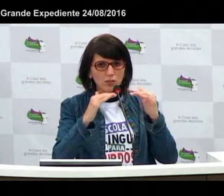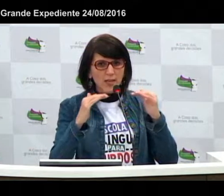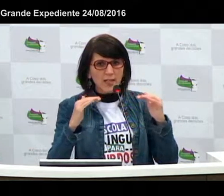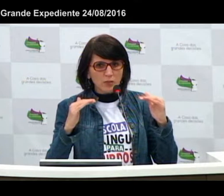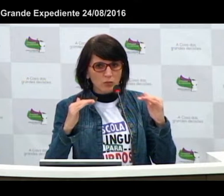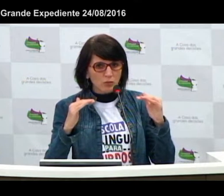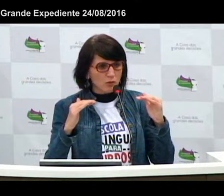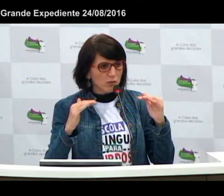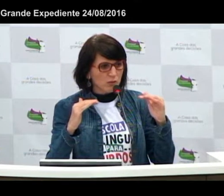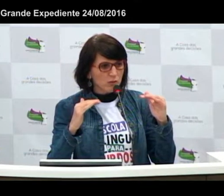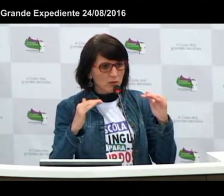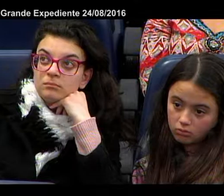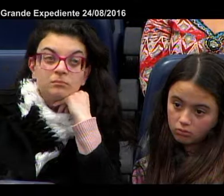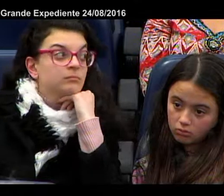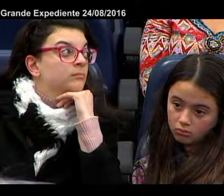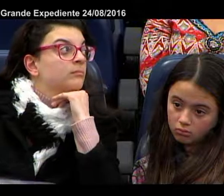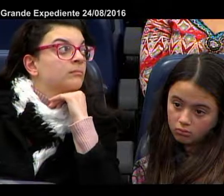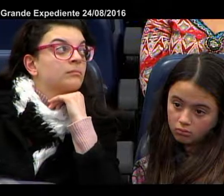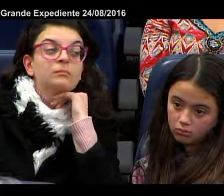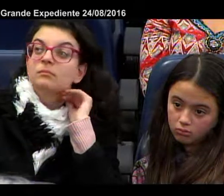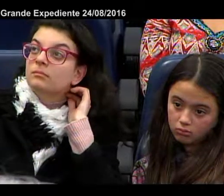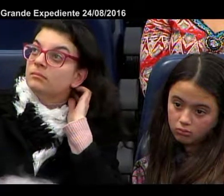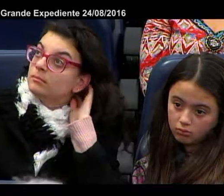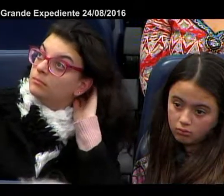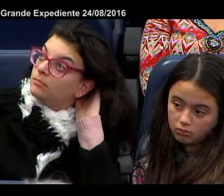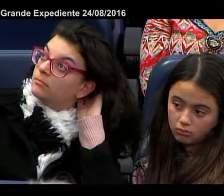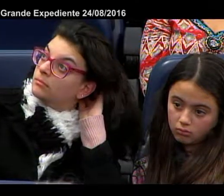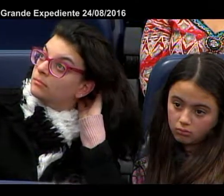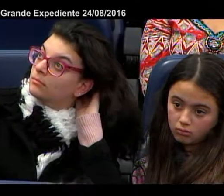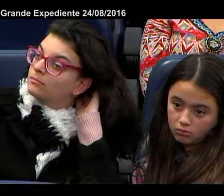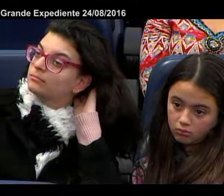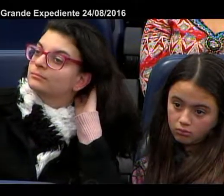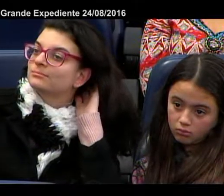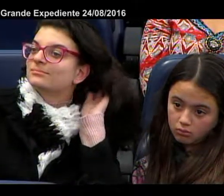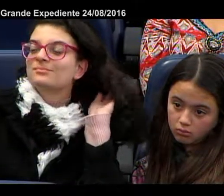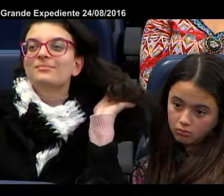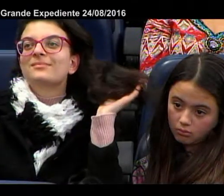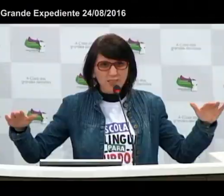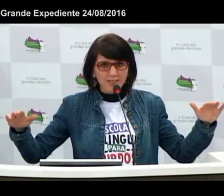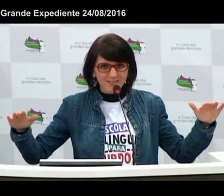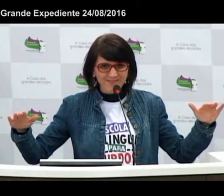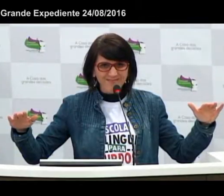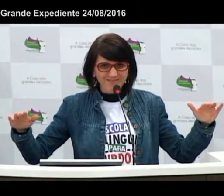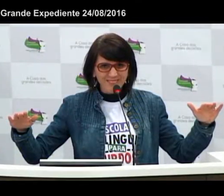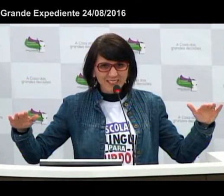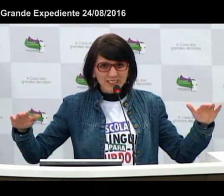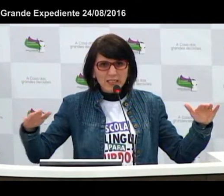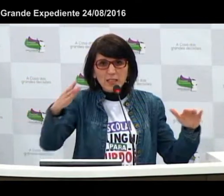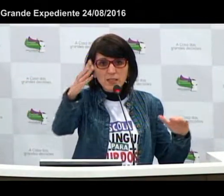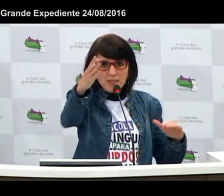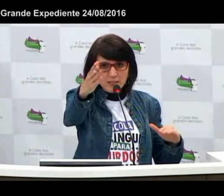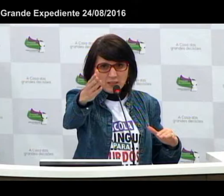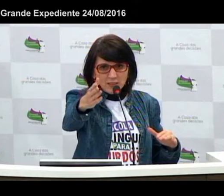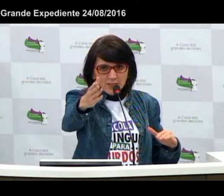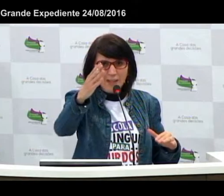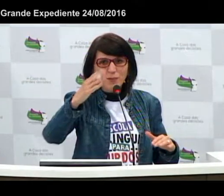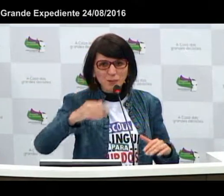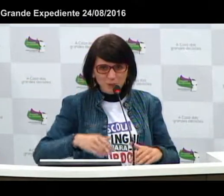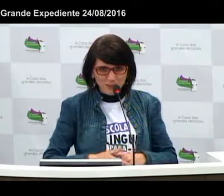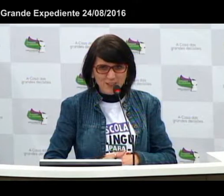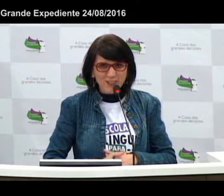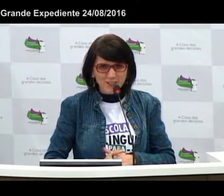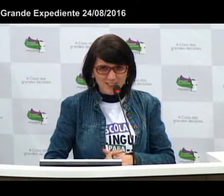em direitos, nós conseguimos suprimir as deficiências. E assim é